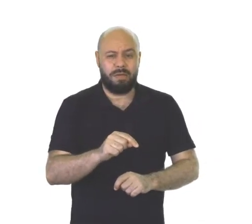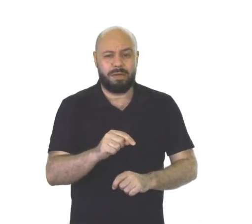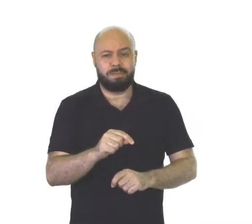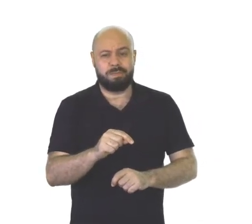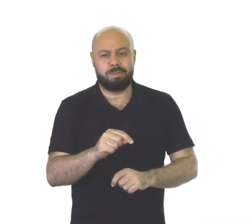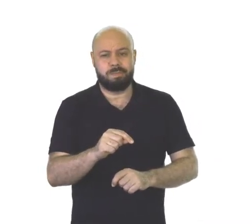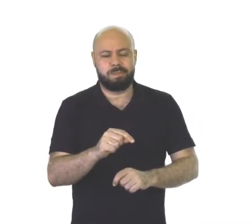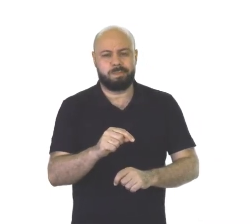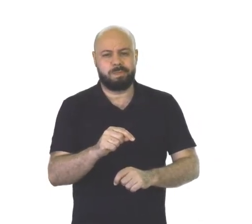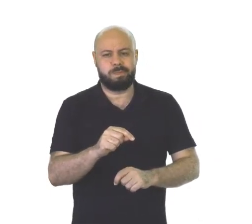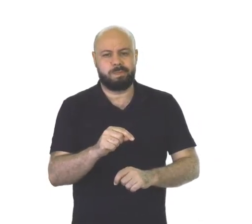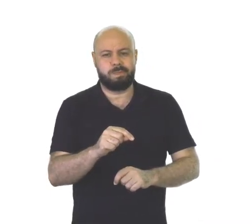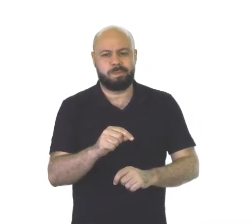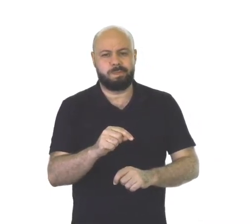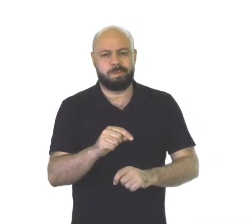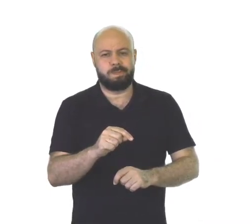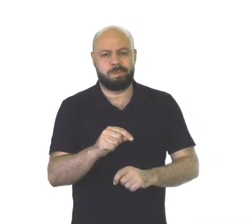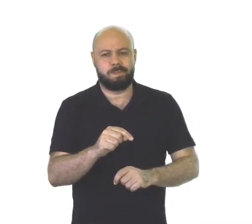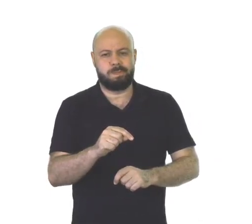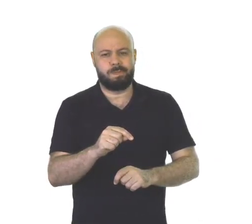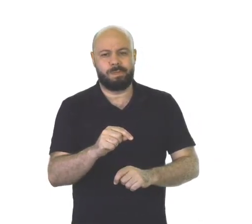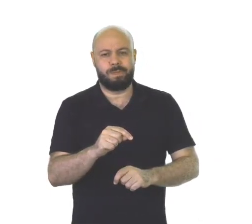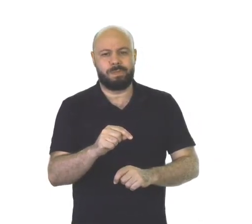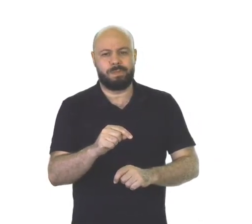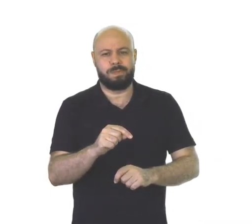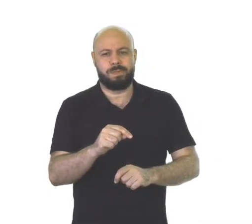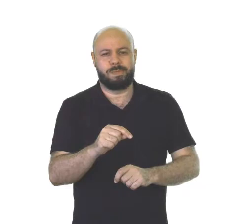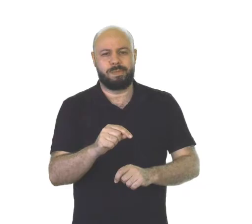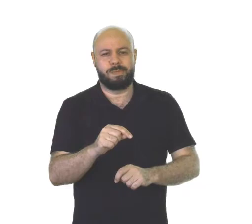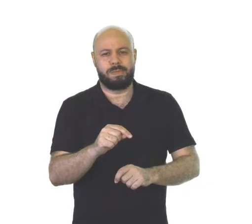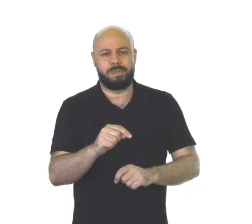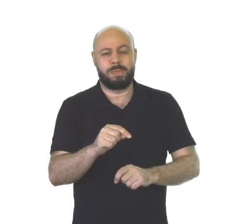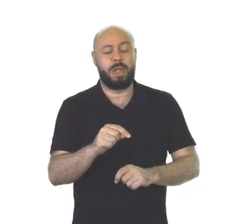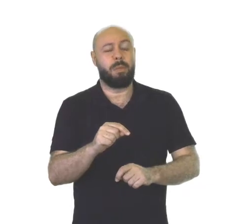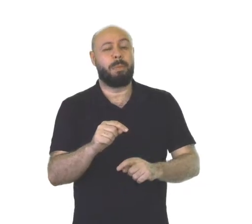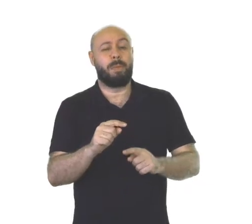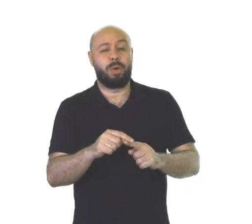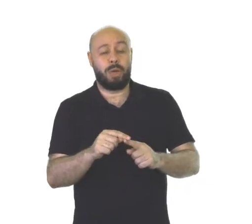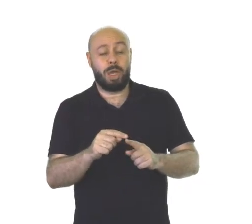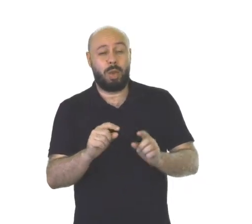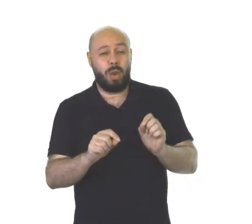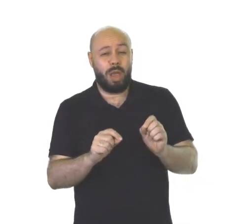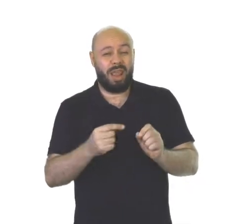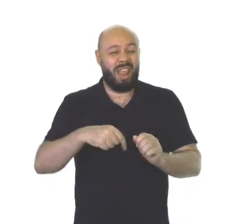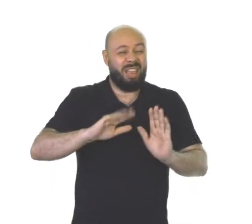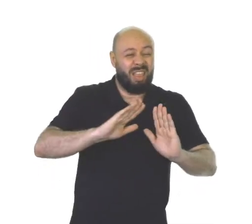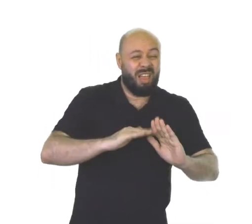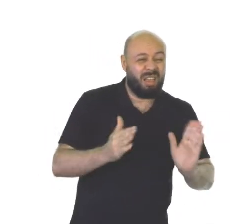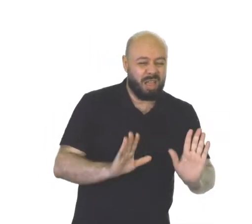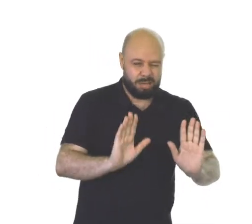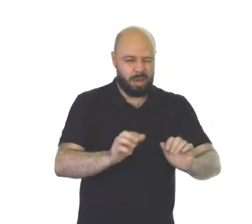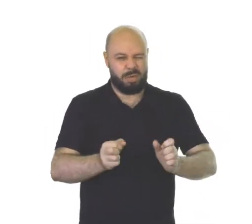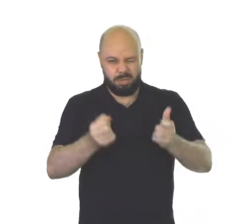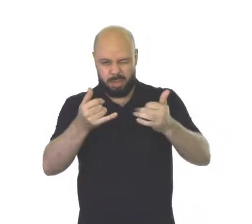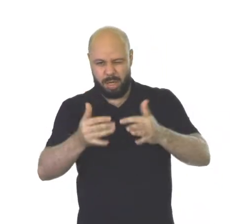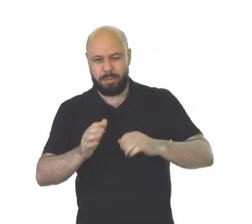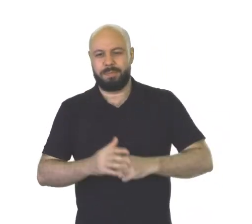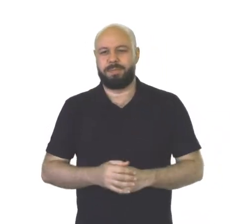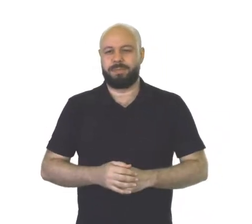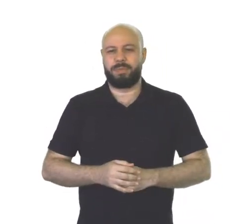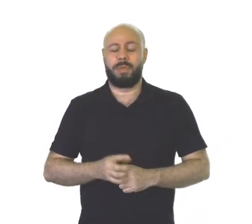was ill and we had to rush home. Então, diz o seguinte: